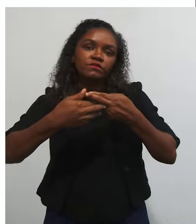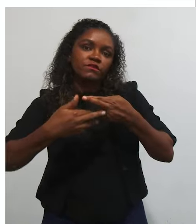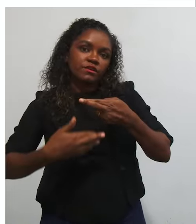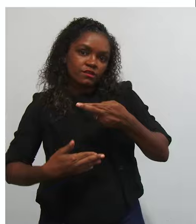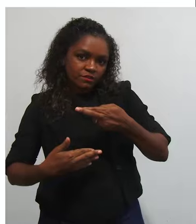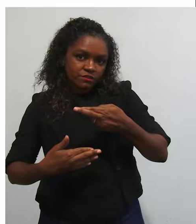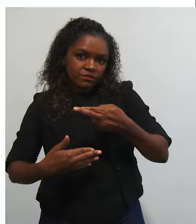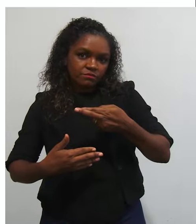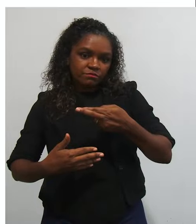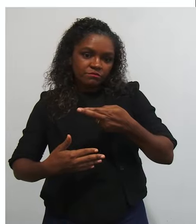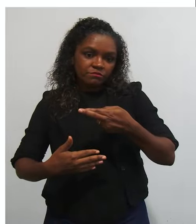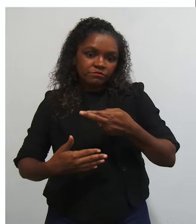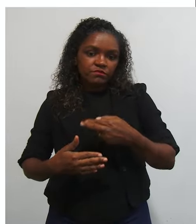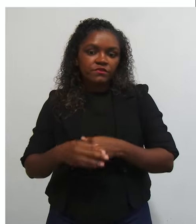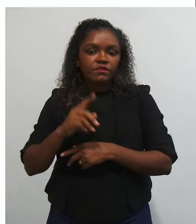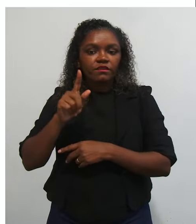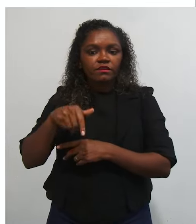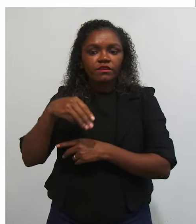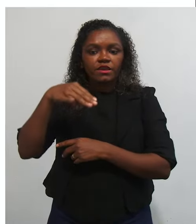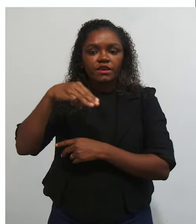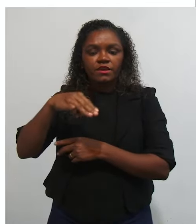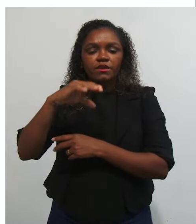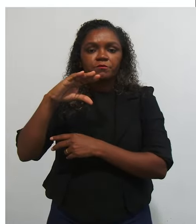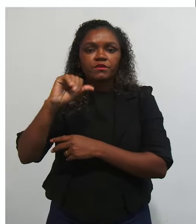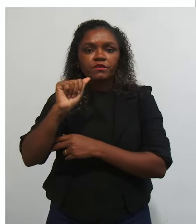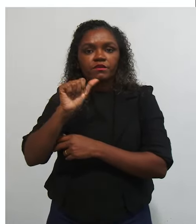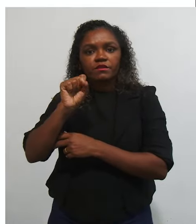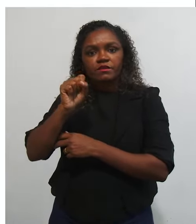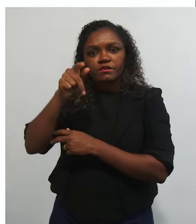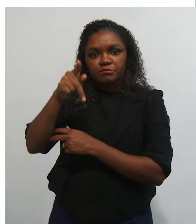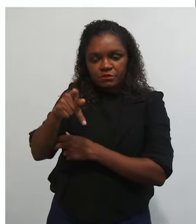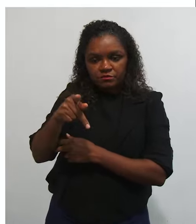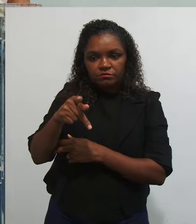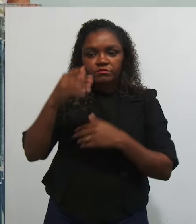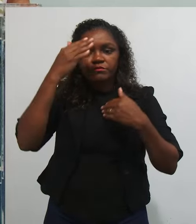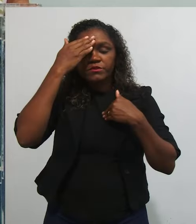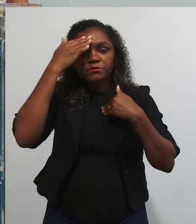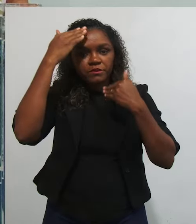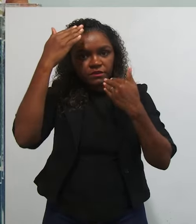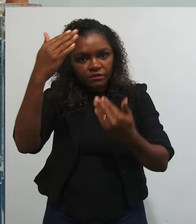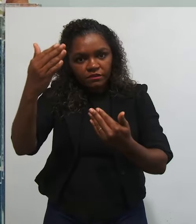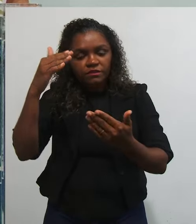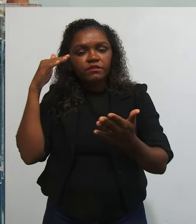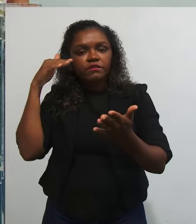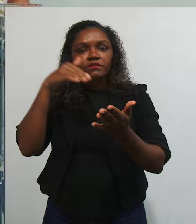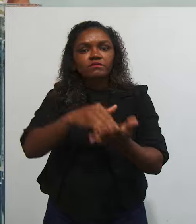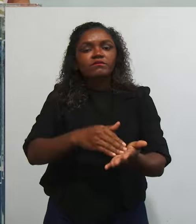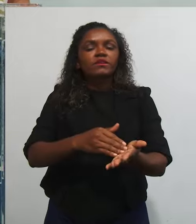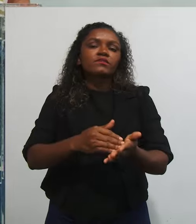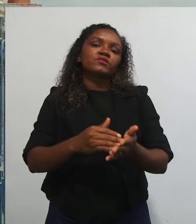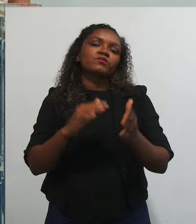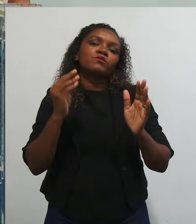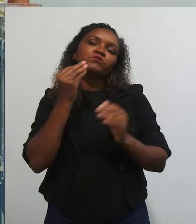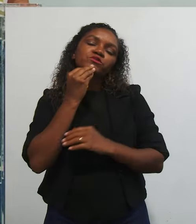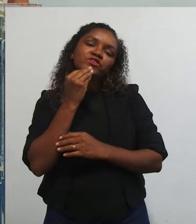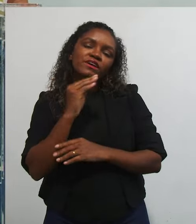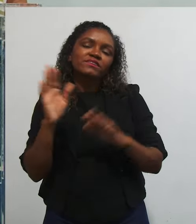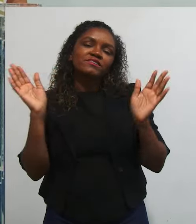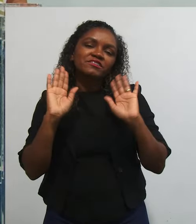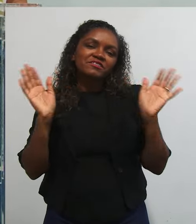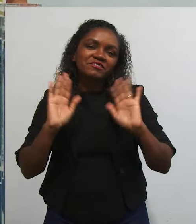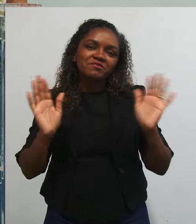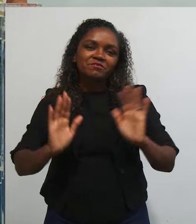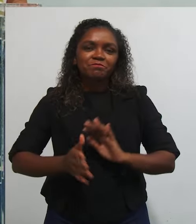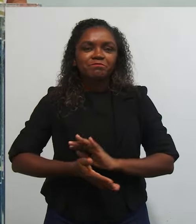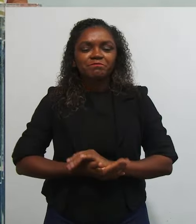utilizei, que é o MCASP. Meu muito obrigado e até a próxima oportunidade. Tchau,